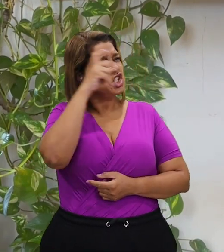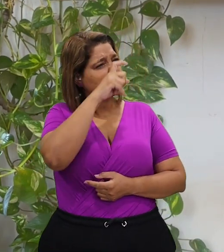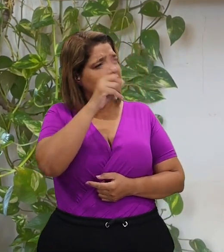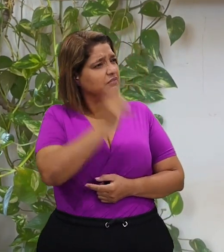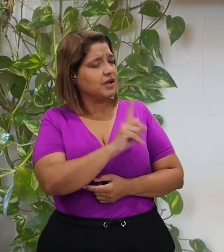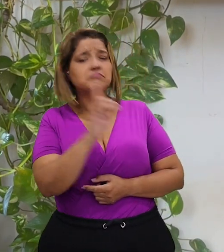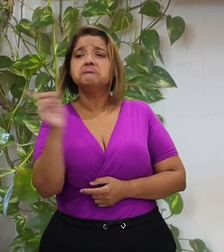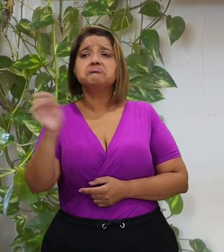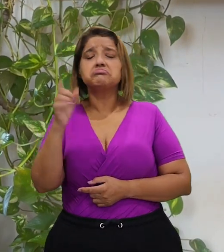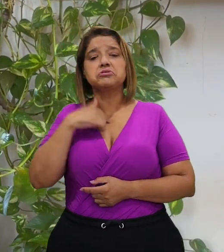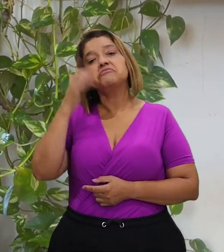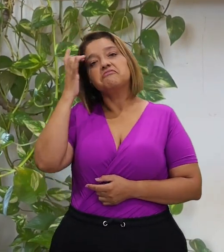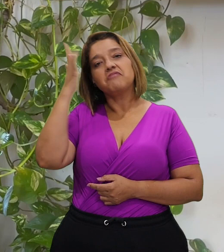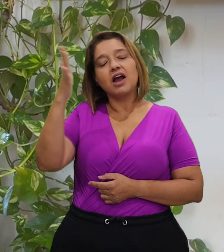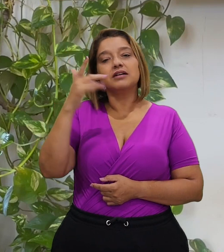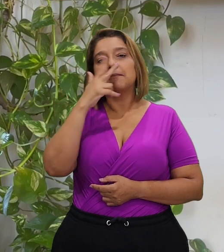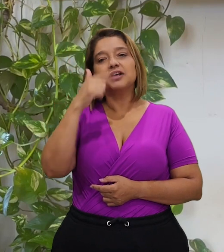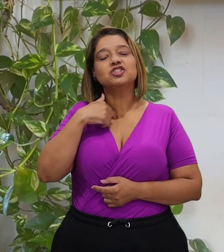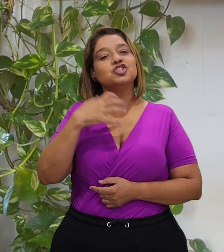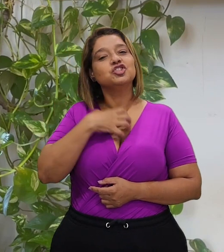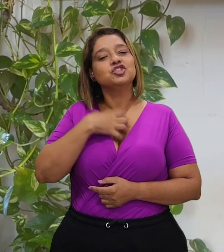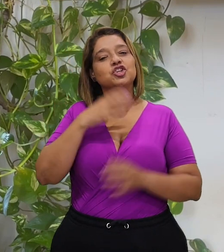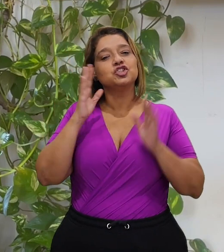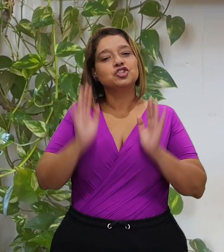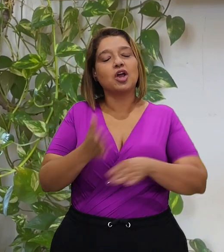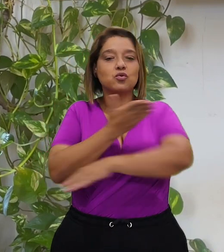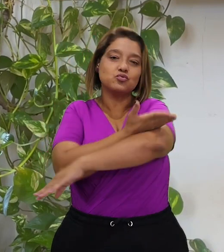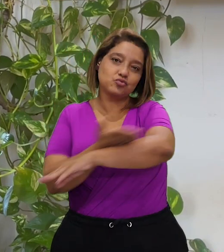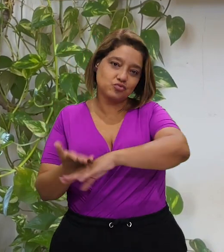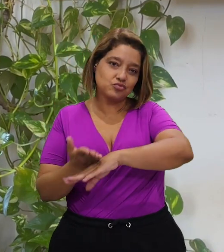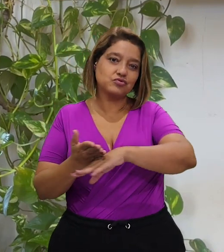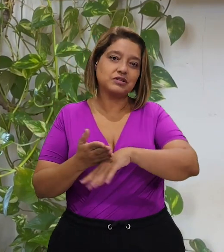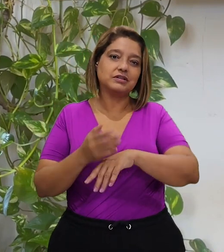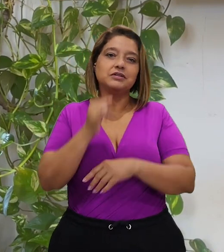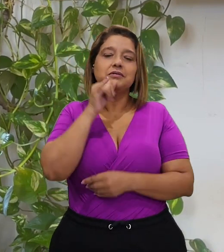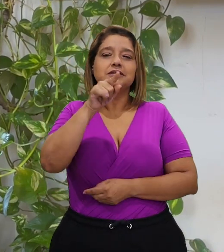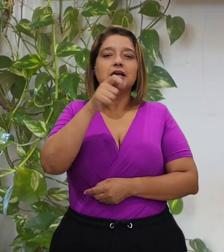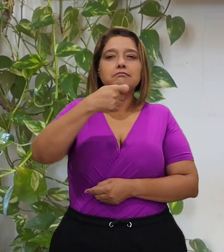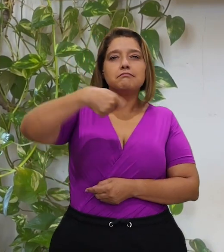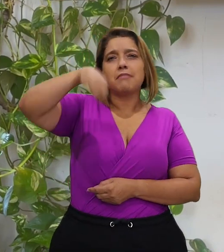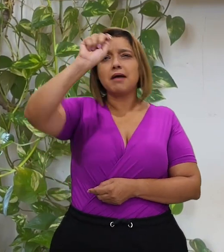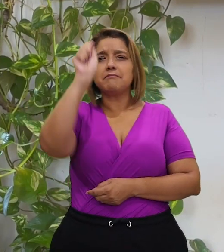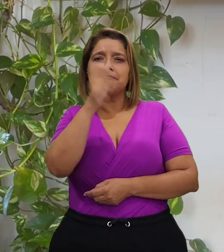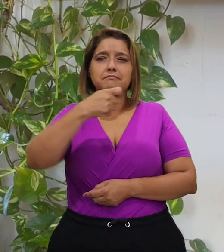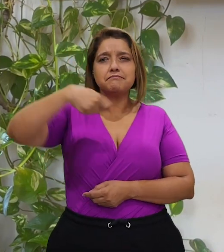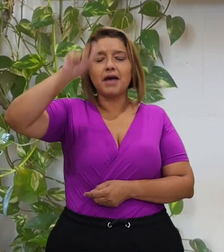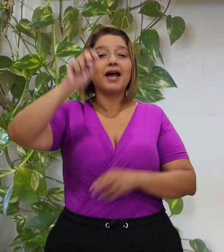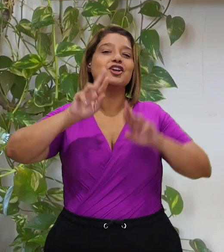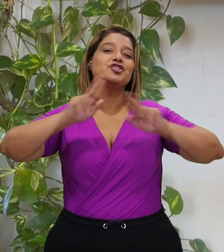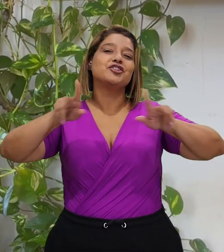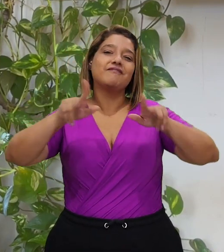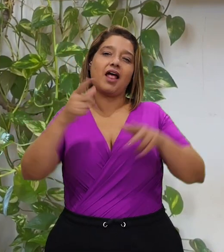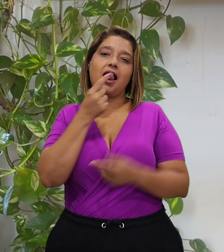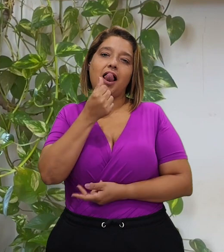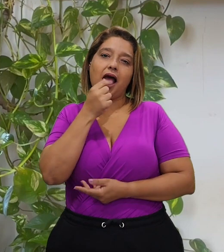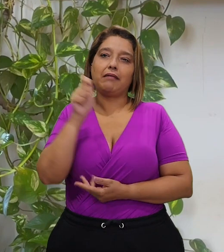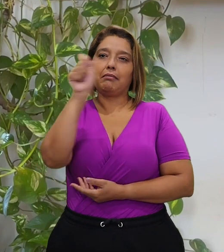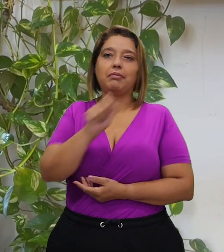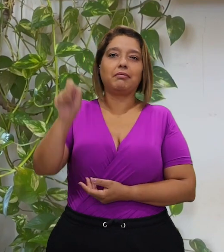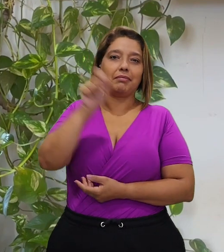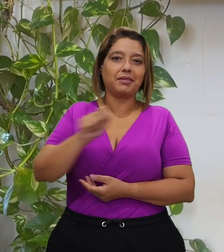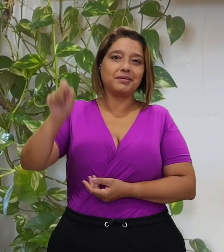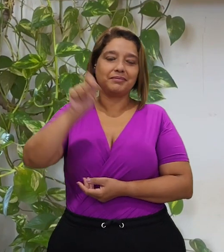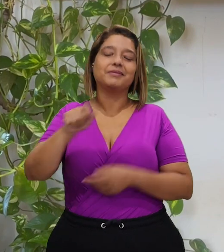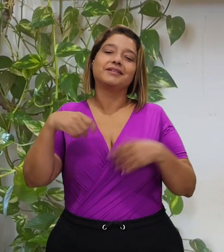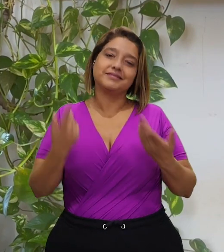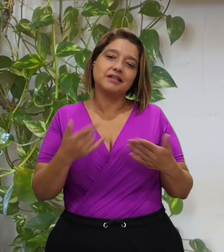alguns fazem. Eu gosto muito de já fazer com pincel. Então, já desenho direto com pincel e por ali eu já estou na pintura.